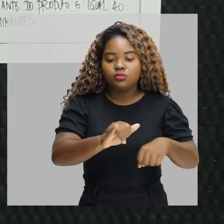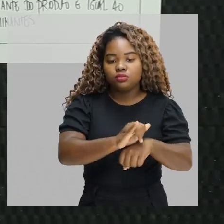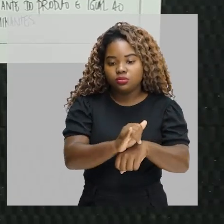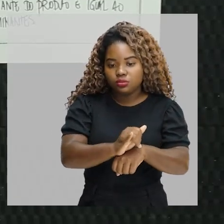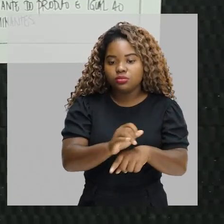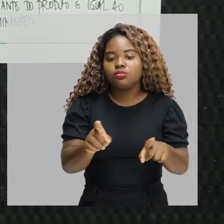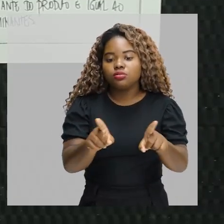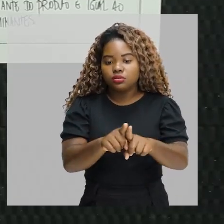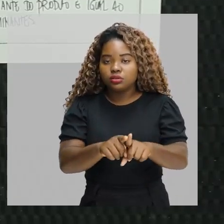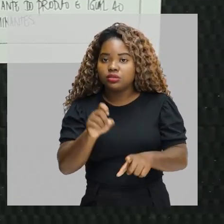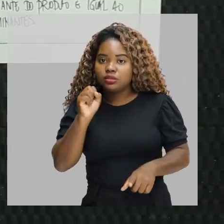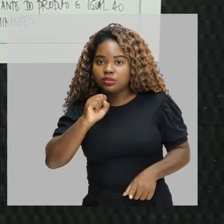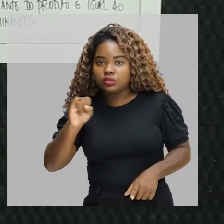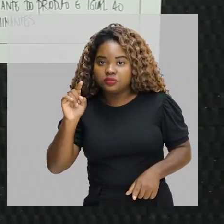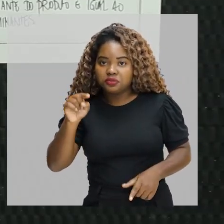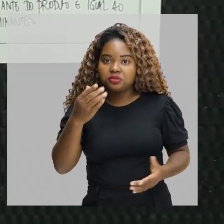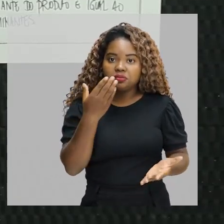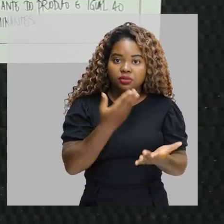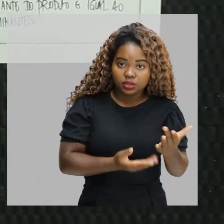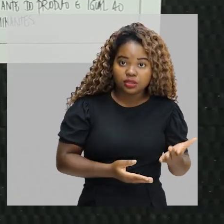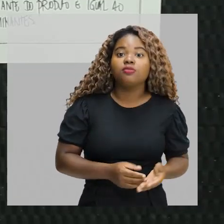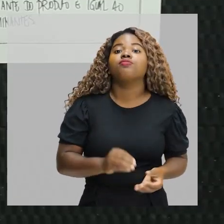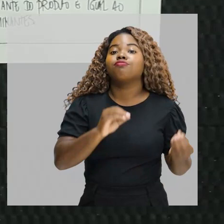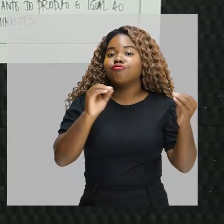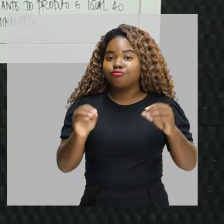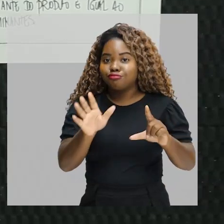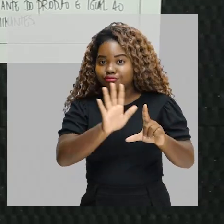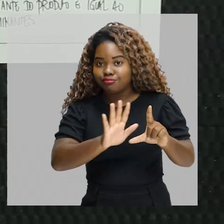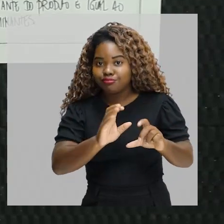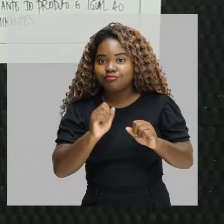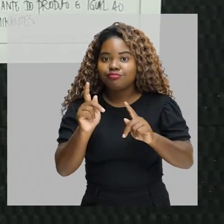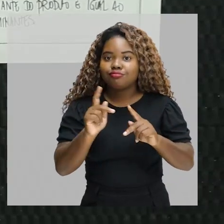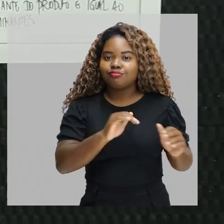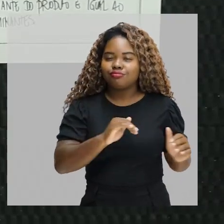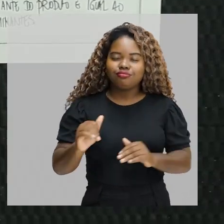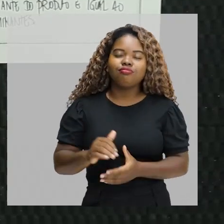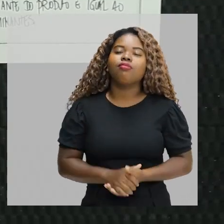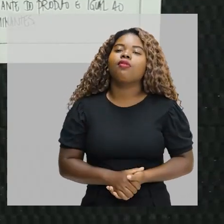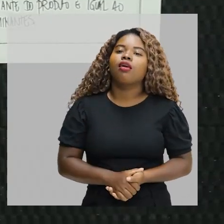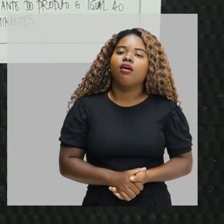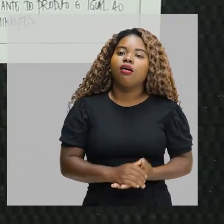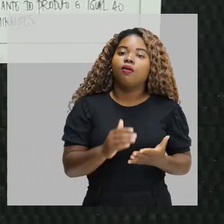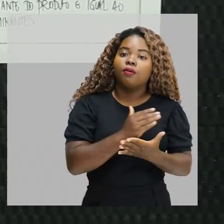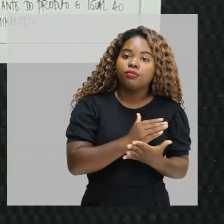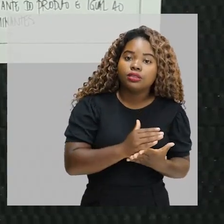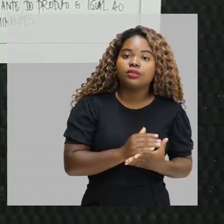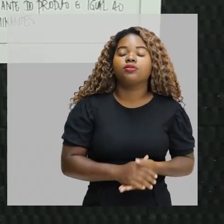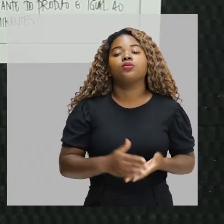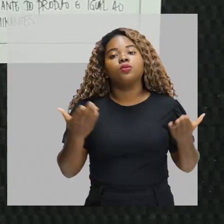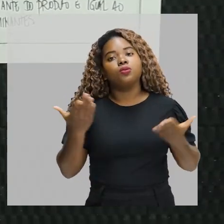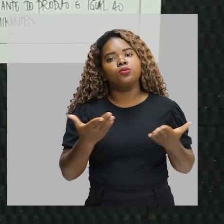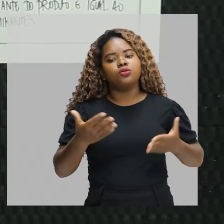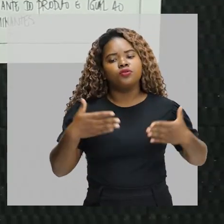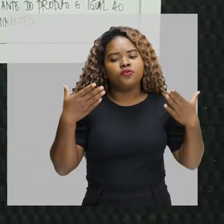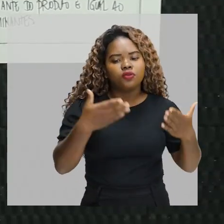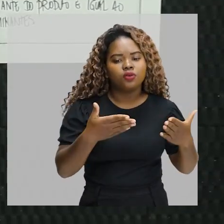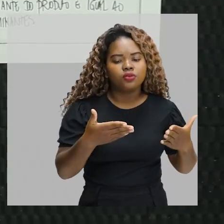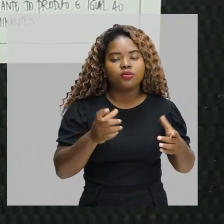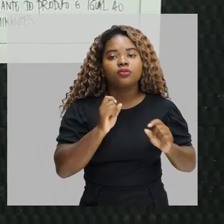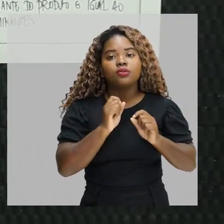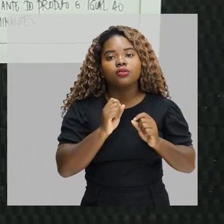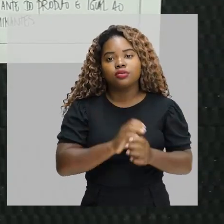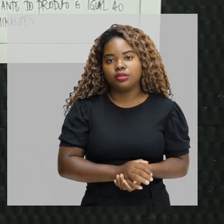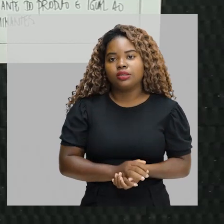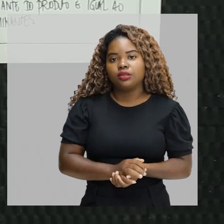à vontade, né? Feito com muito carinho para vocês. Ok? Galera, então dando continuidade ao nosso estudo, hoje a gente vai estudar algumas propriedades